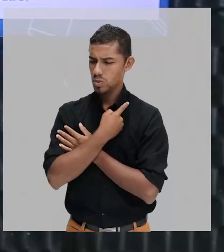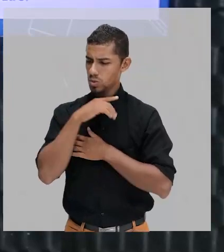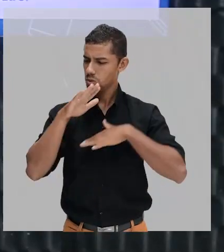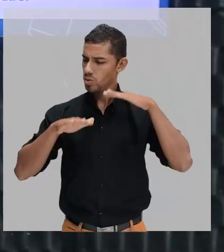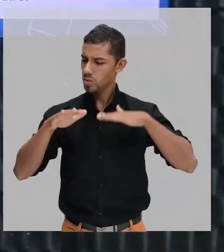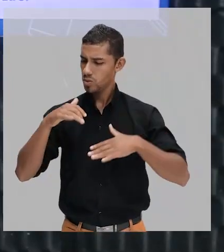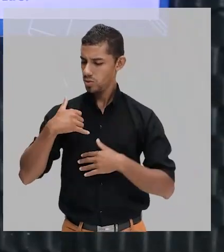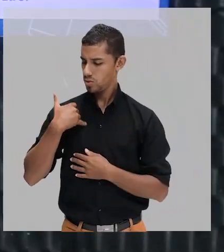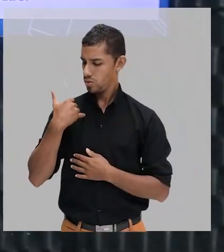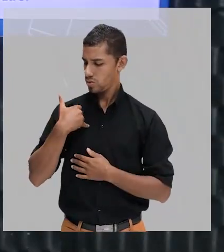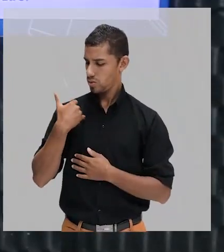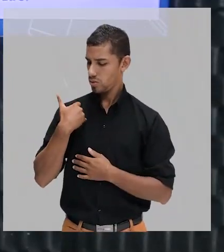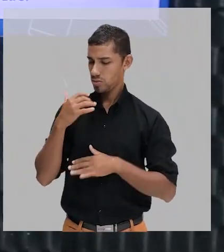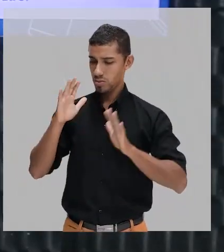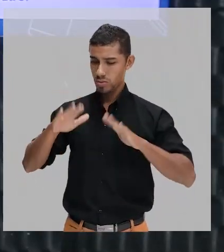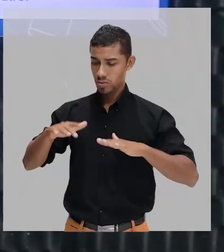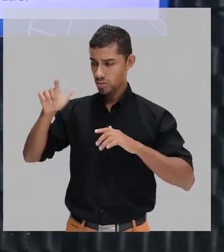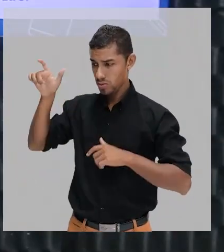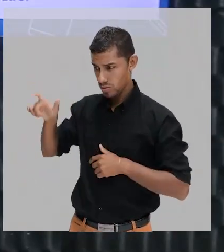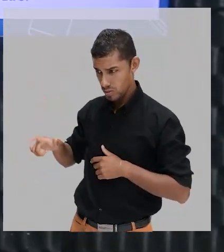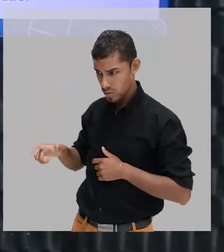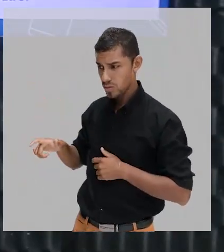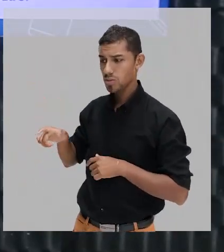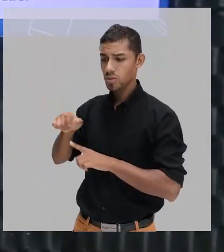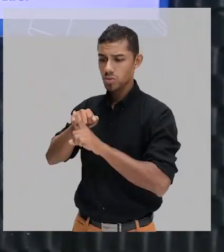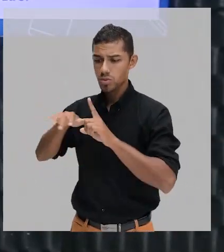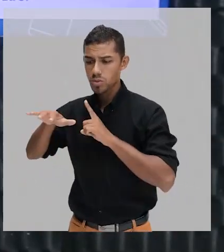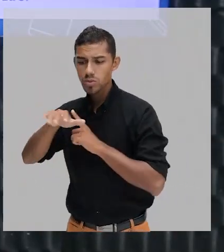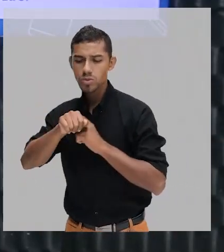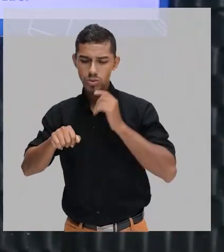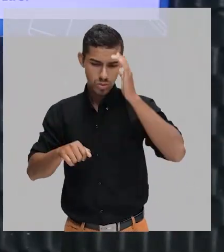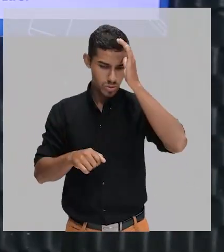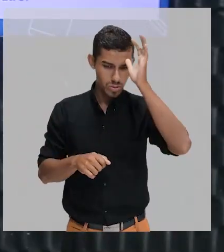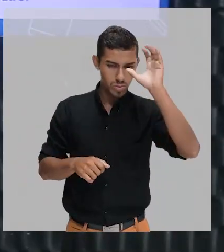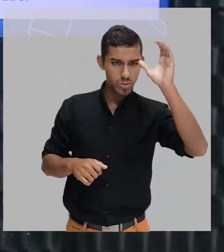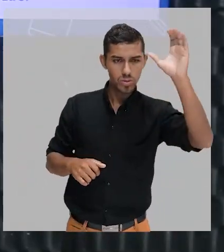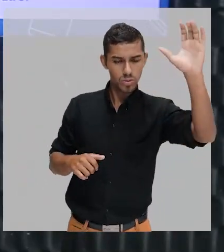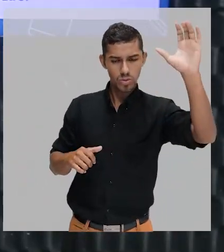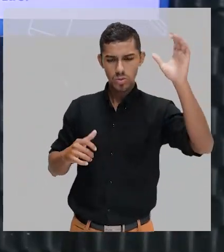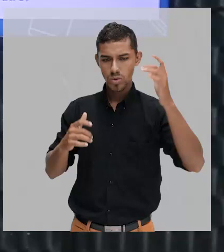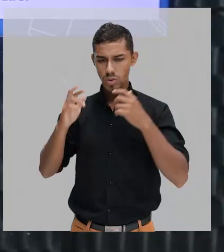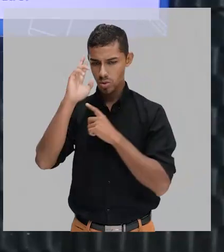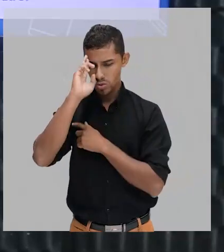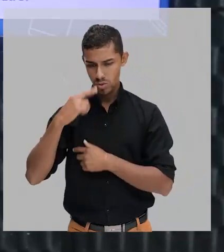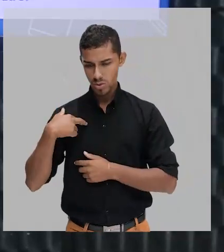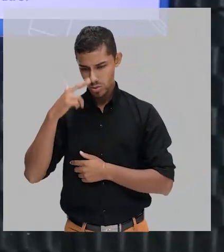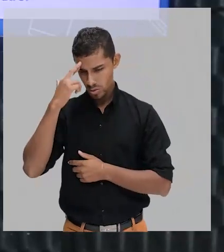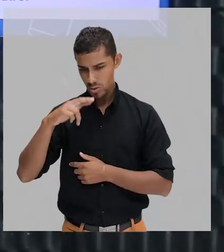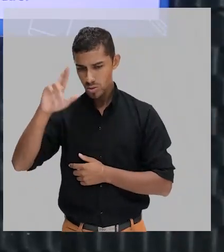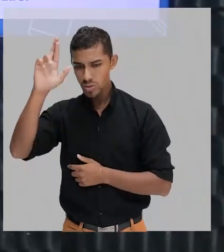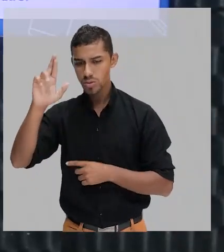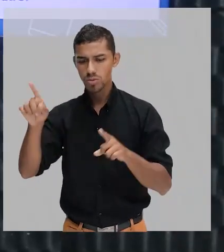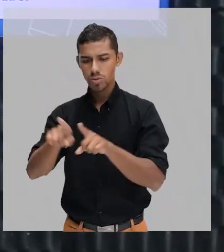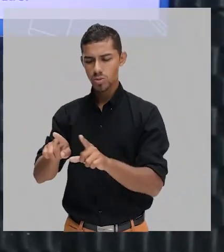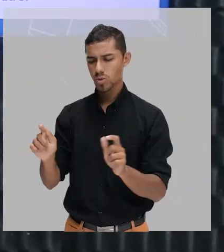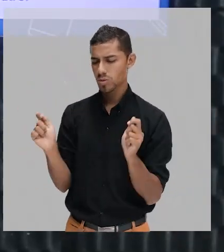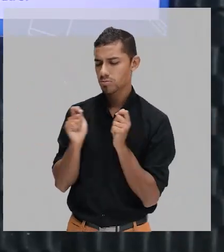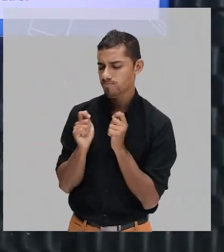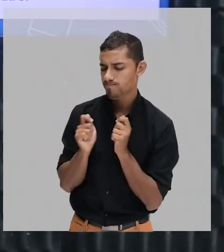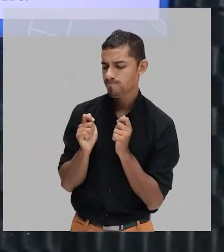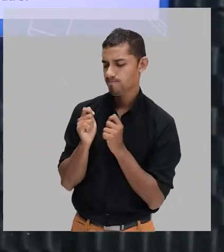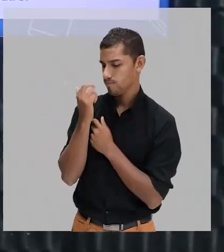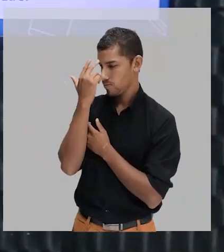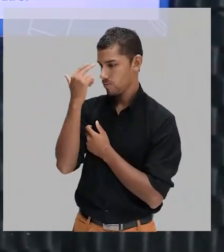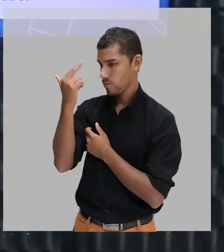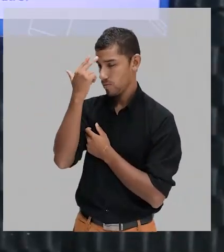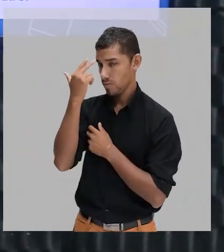da idade que temos, independente do perfil sociológico, cultural, artístico, religioso, não importa. Nós adoramos histórias,